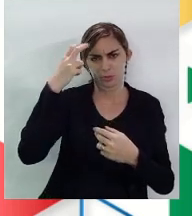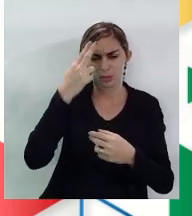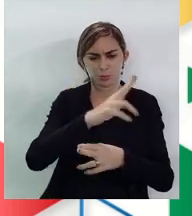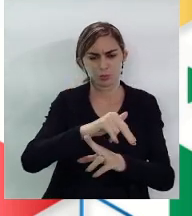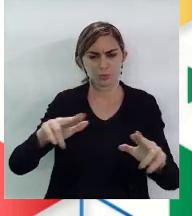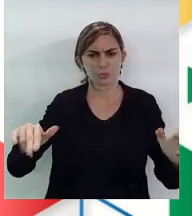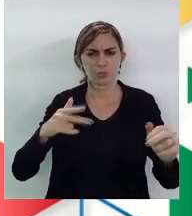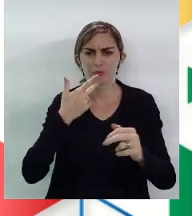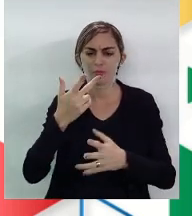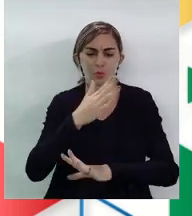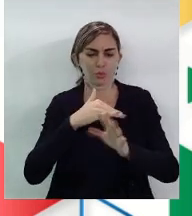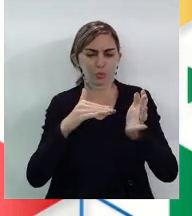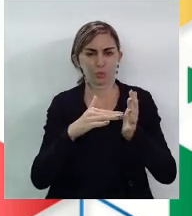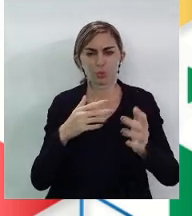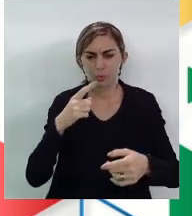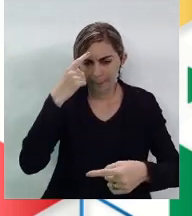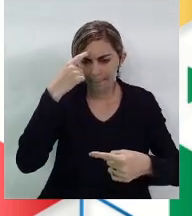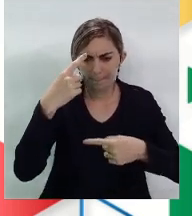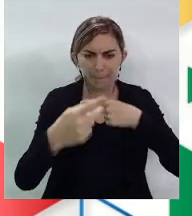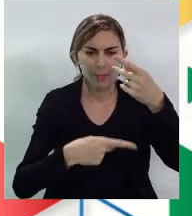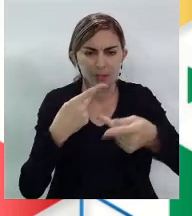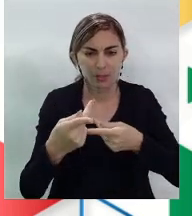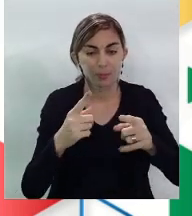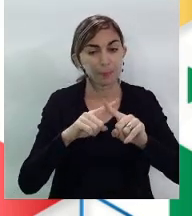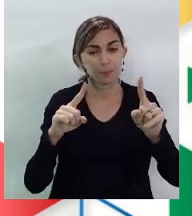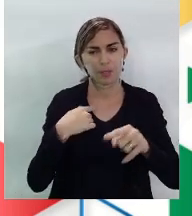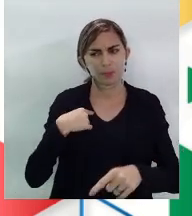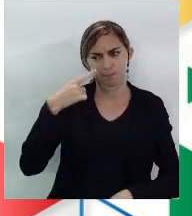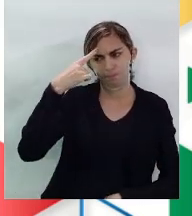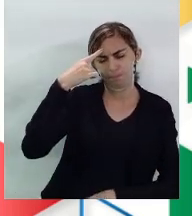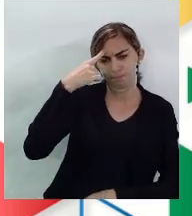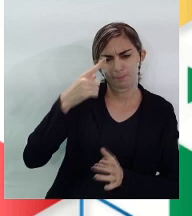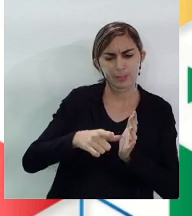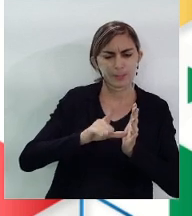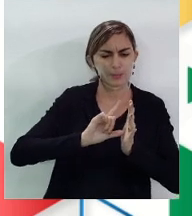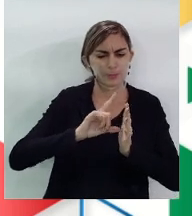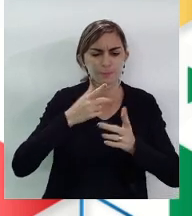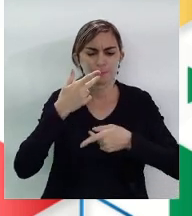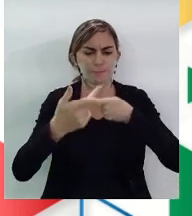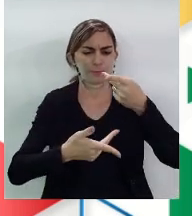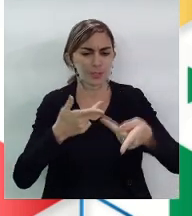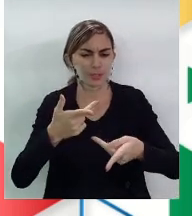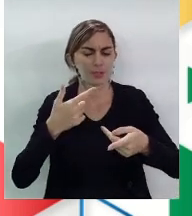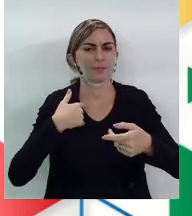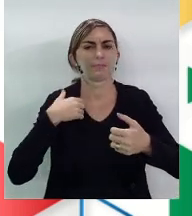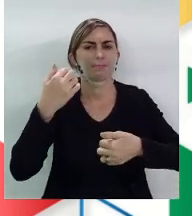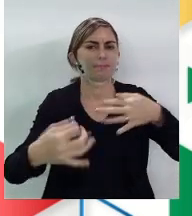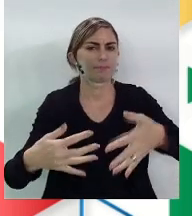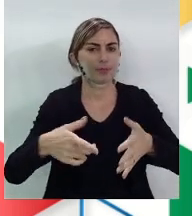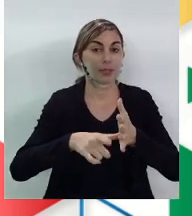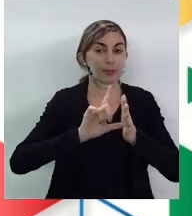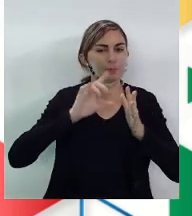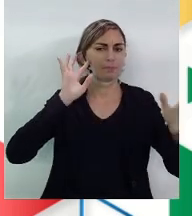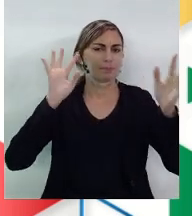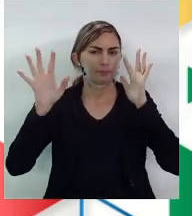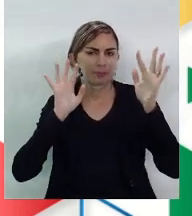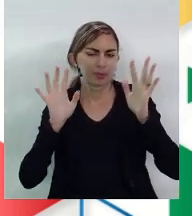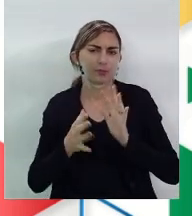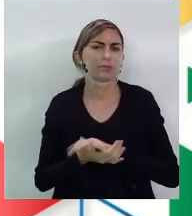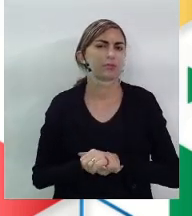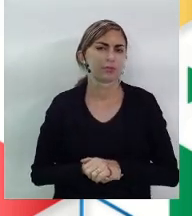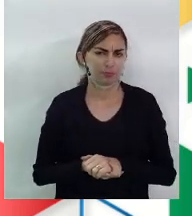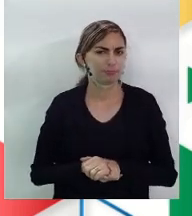diz tudo o que pensa, mas pensa sempre em tudo o que diz. Olhando este